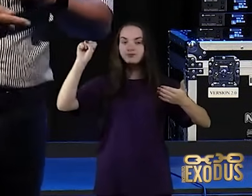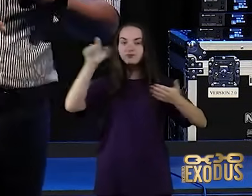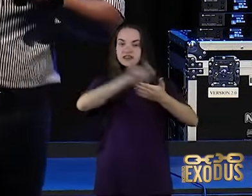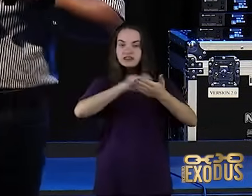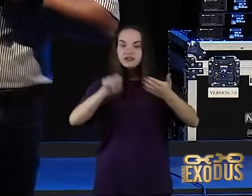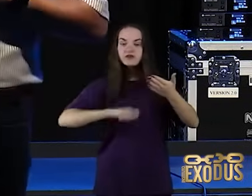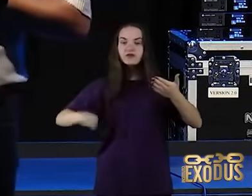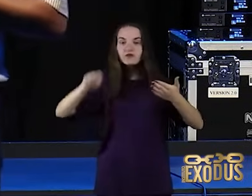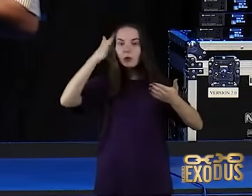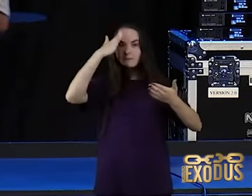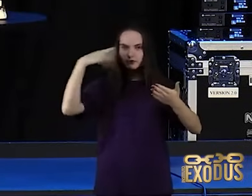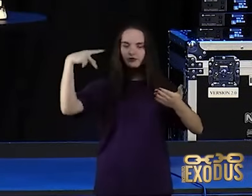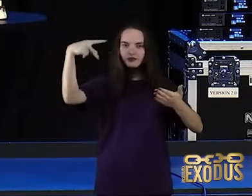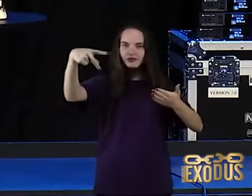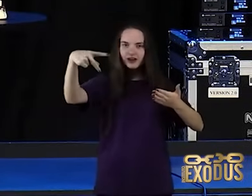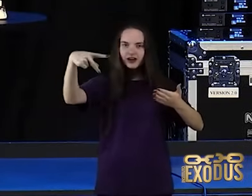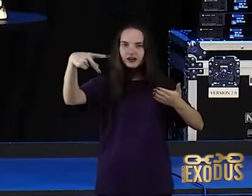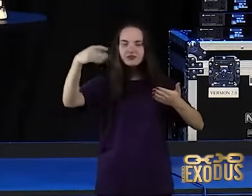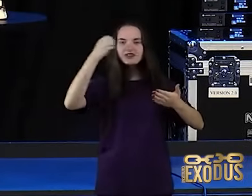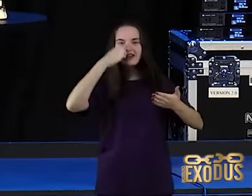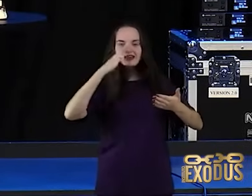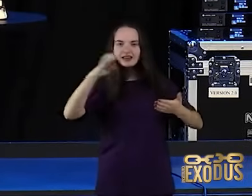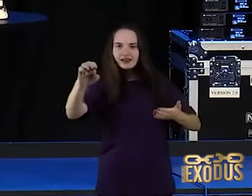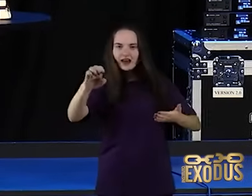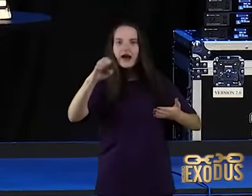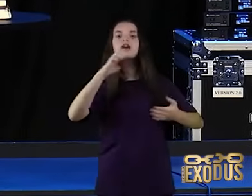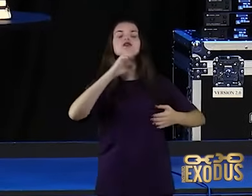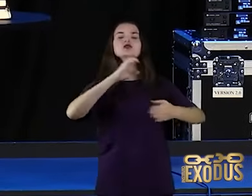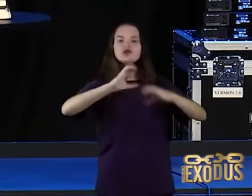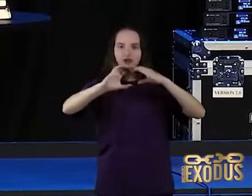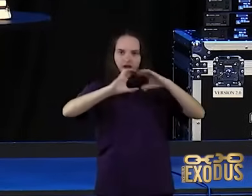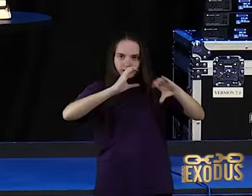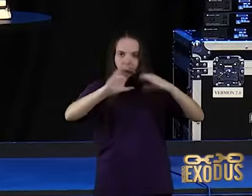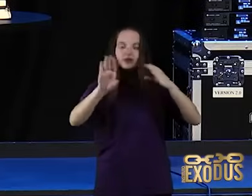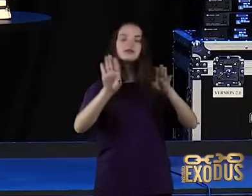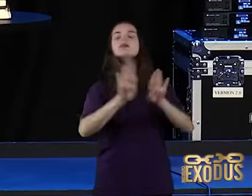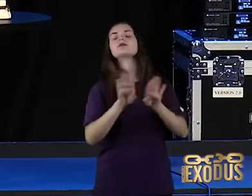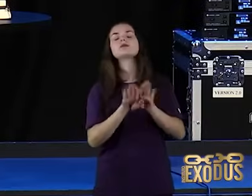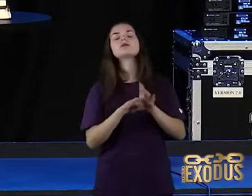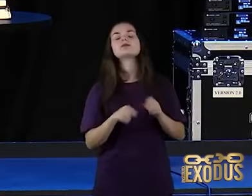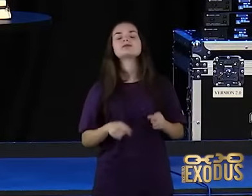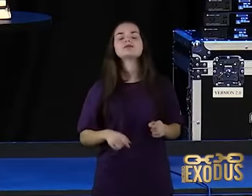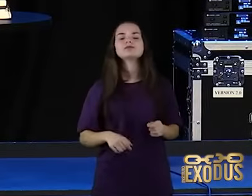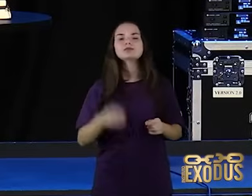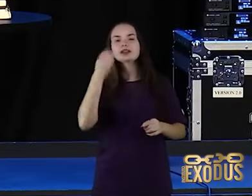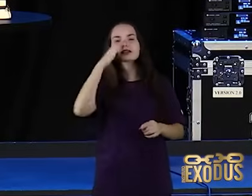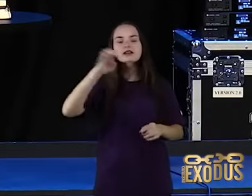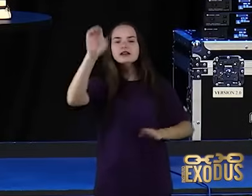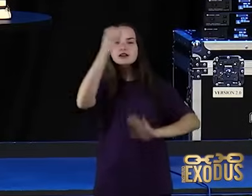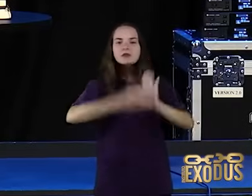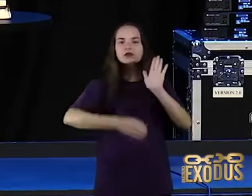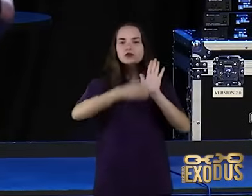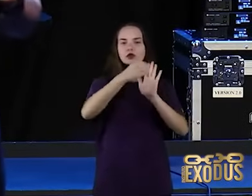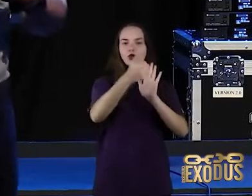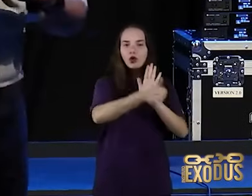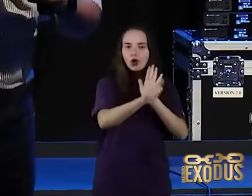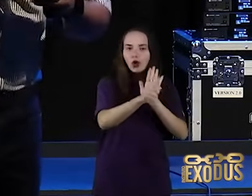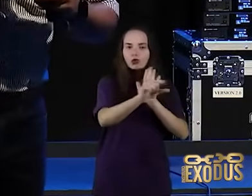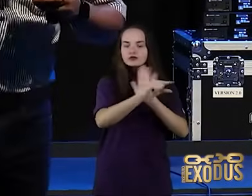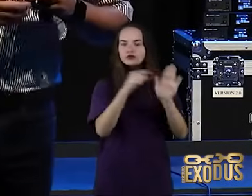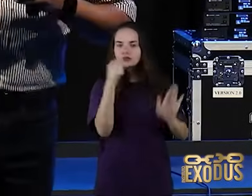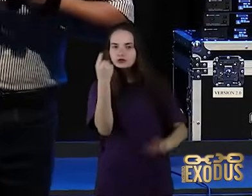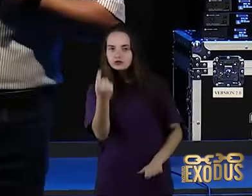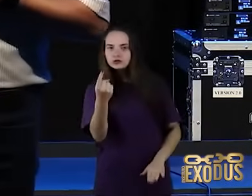provérbios Cantares Eclesiastes ele vai falar em Eclesiastes Capítulo 11 verso 1 ele vai falar